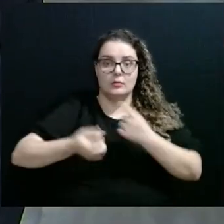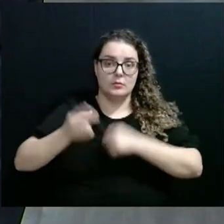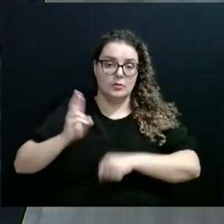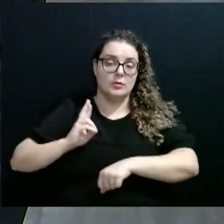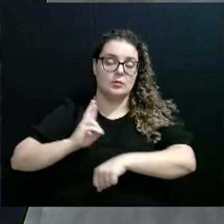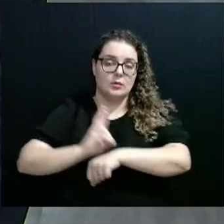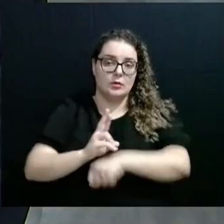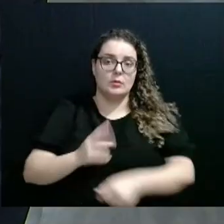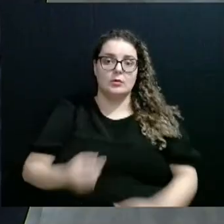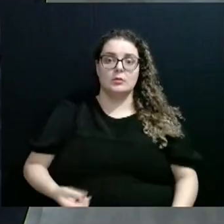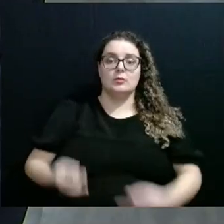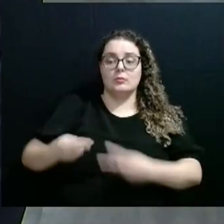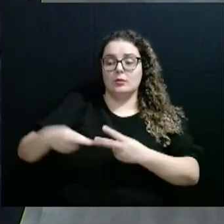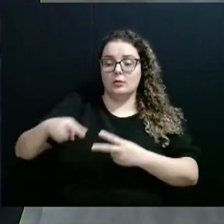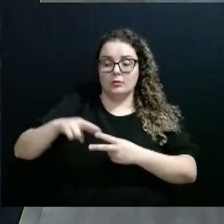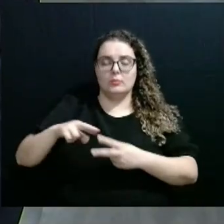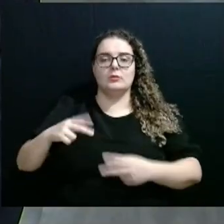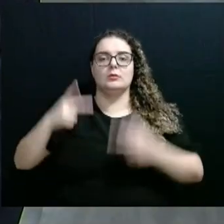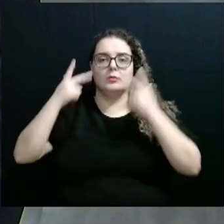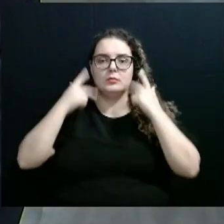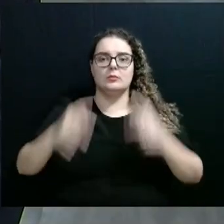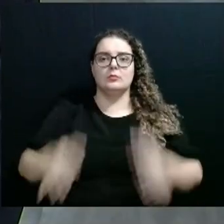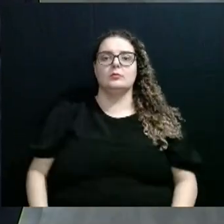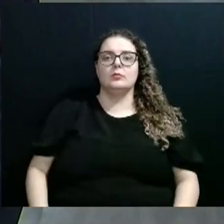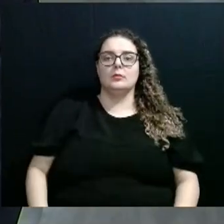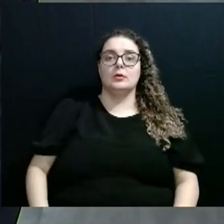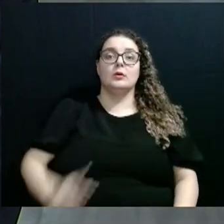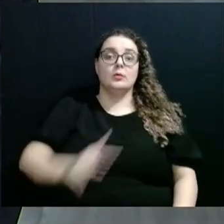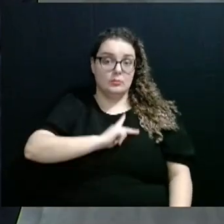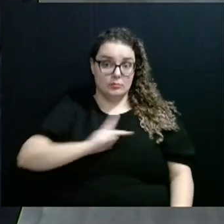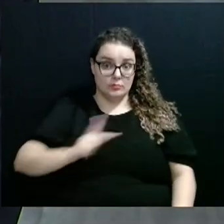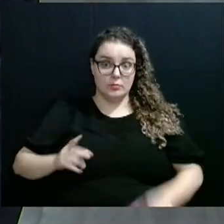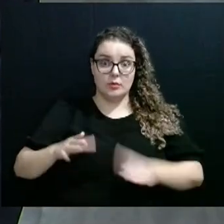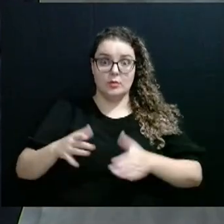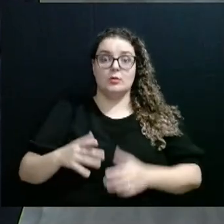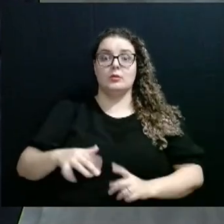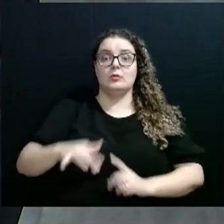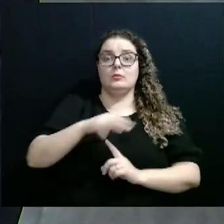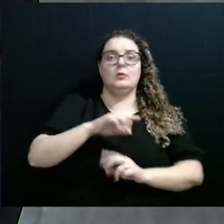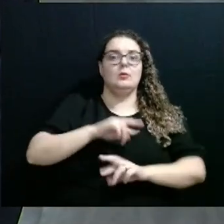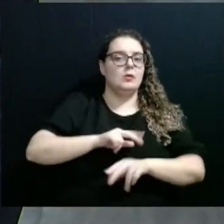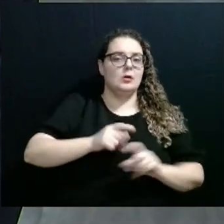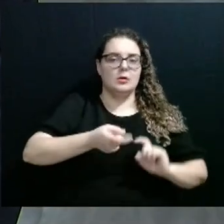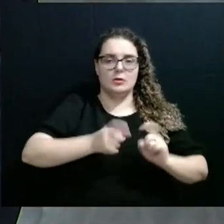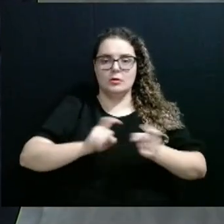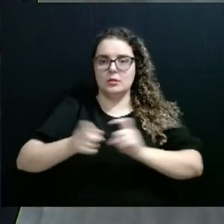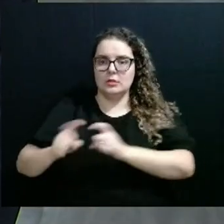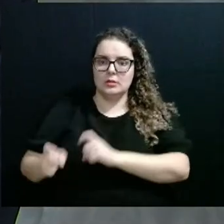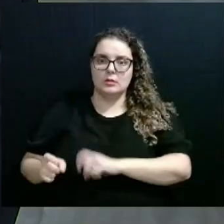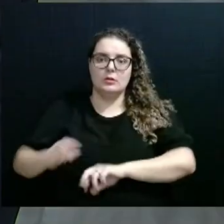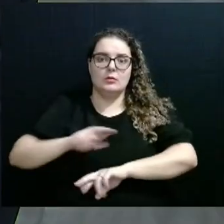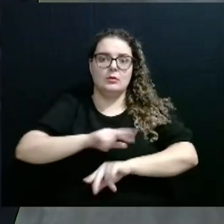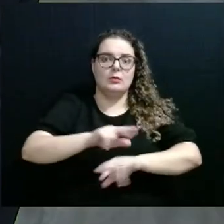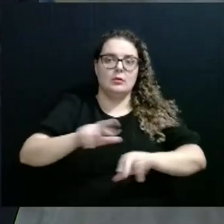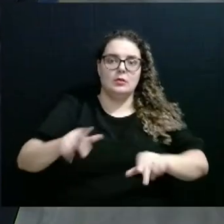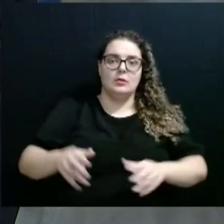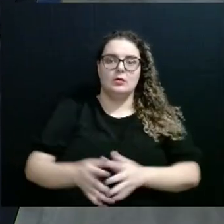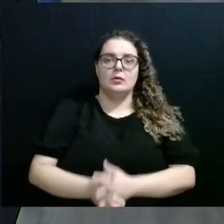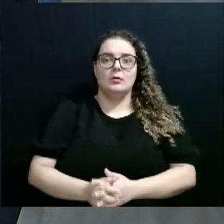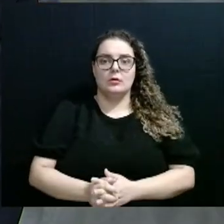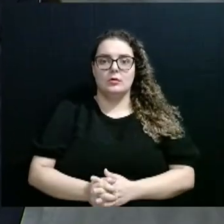honra, presidi a Comissão do Meio Ambiente, tivemos várias reuniões, muitas delas muito